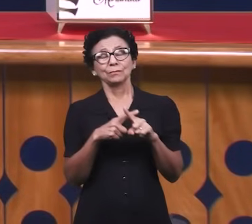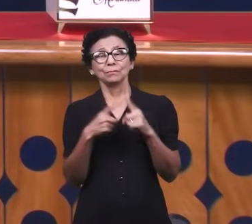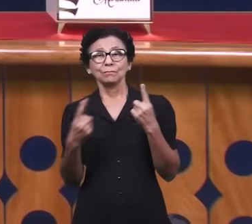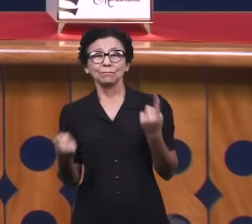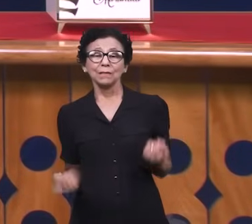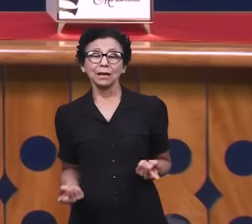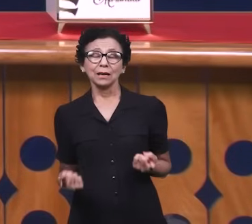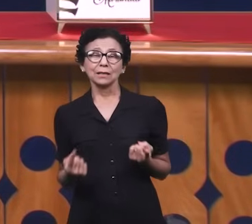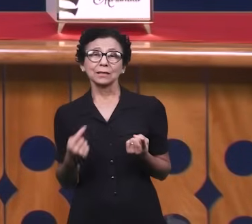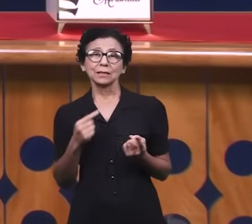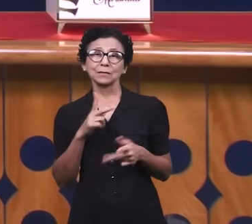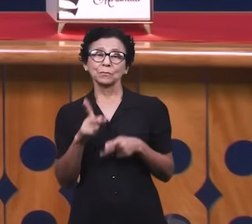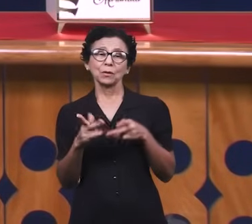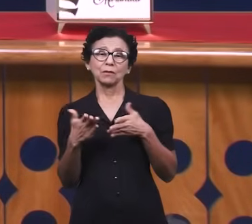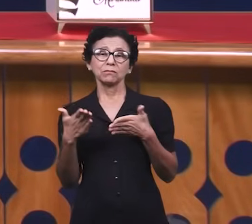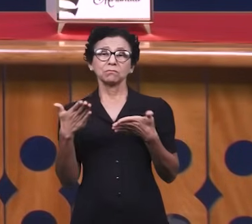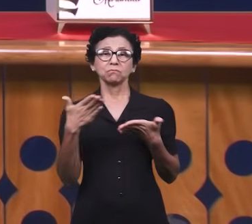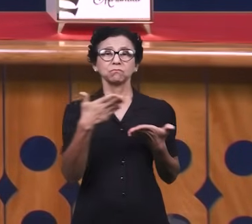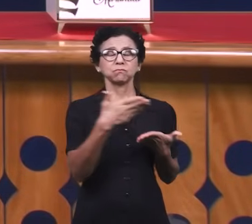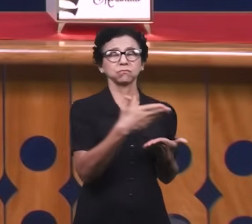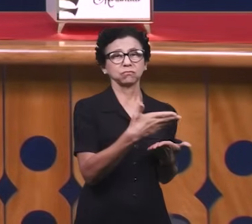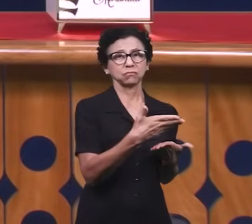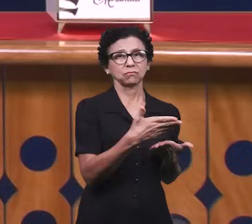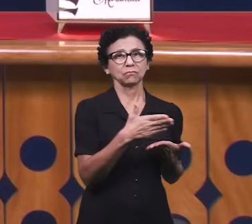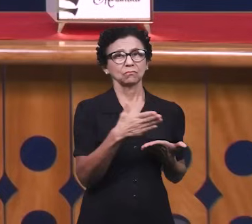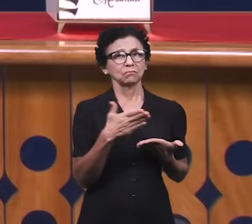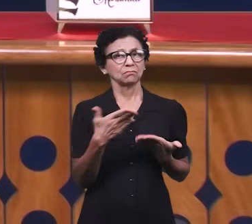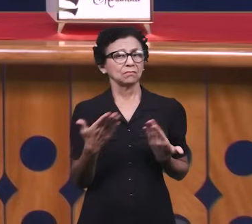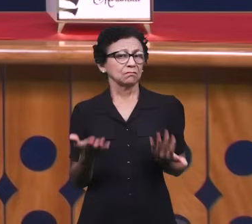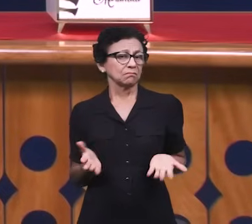ficaram só com o material da arca, o